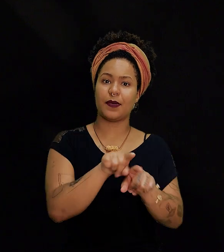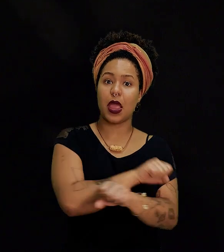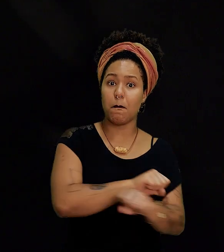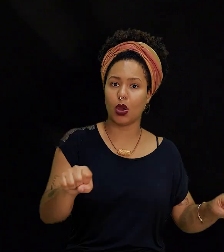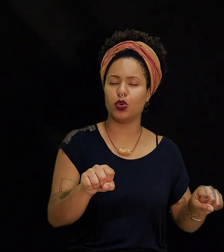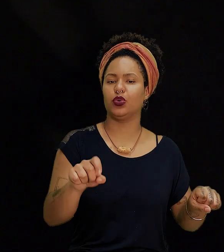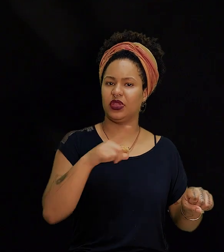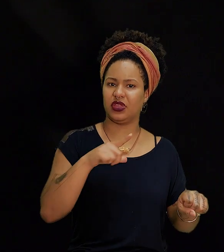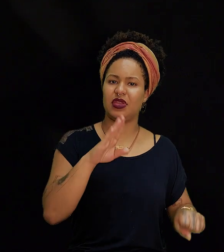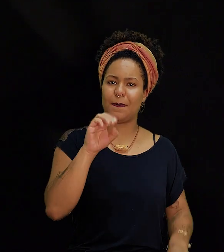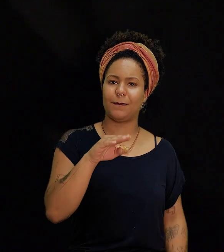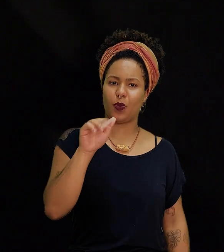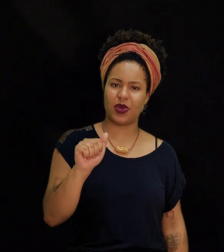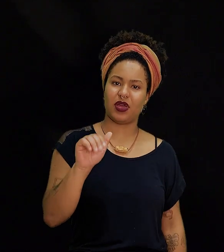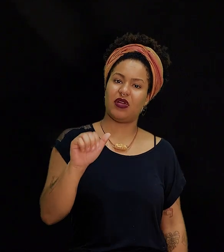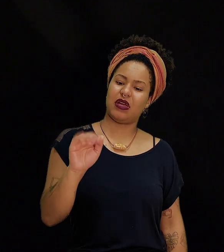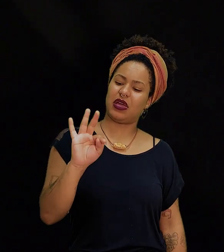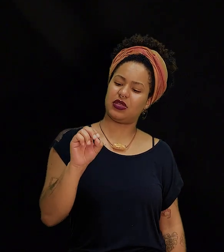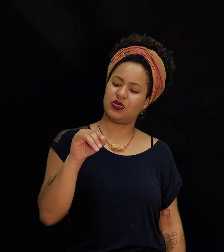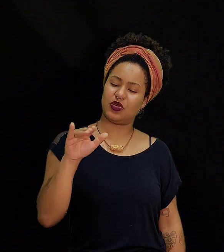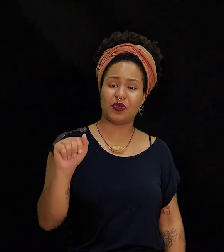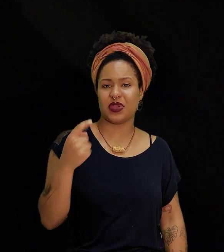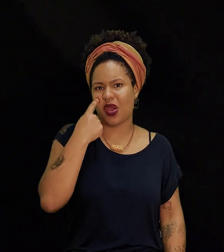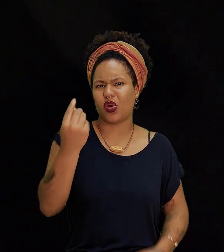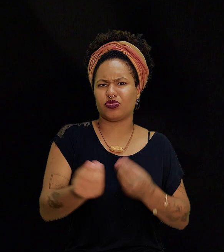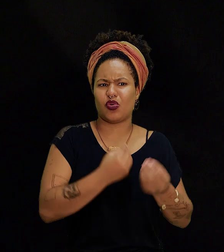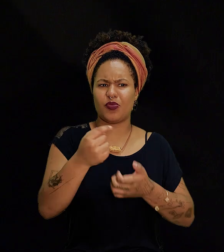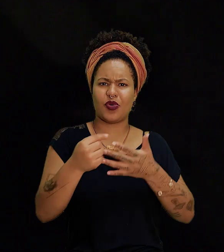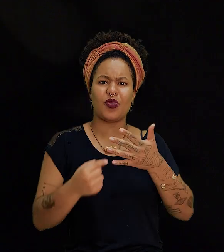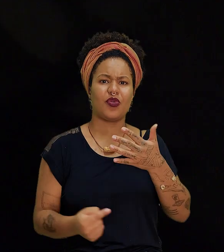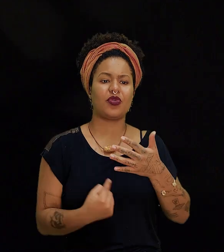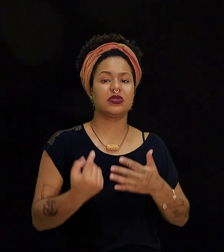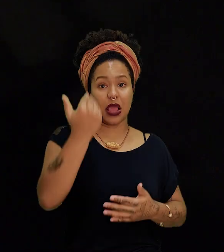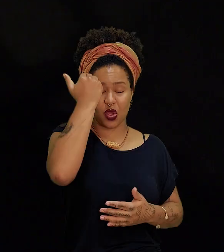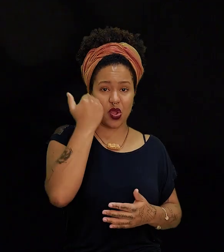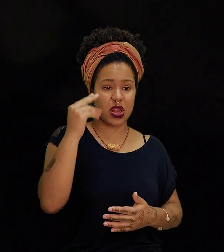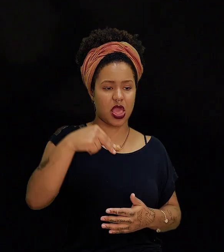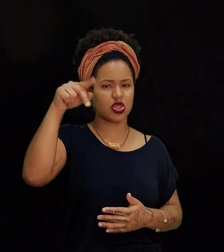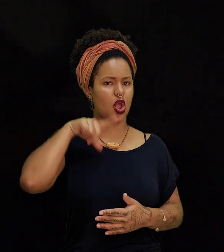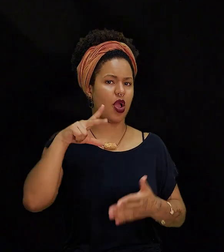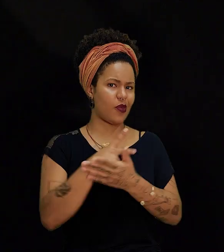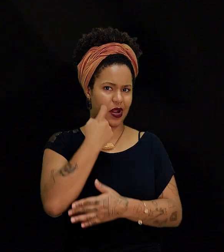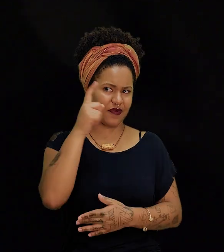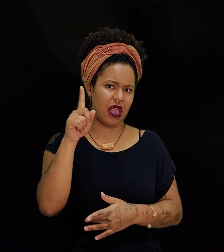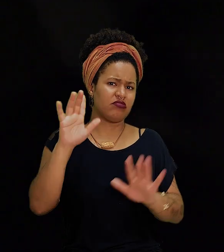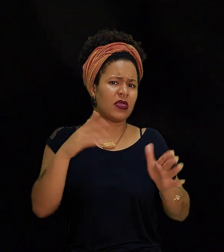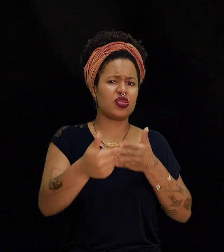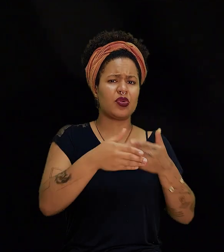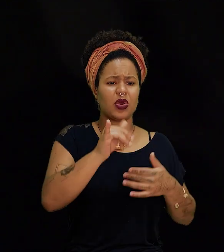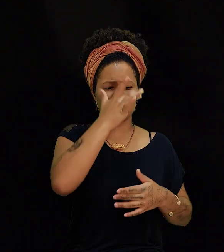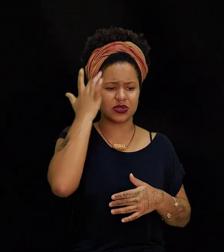atômica. Imagina, a gente pode ser uma Coreia do Norte. Olha só o respeito que o mundo tem pela Coreia do Norte. Entende? Então, não importa